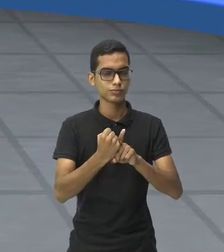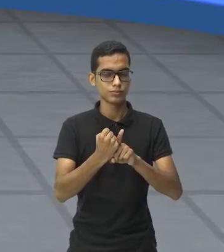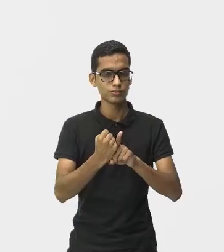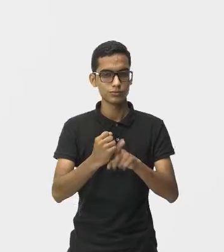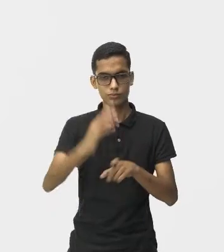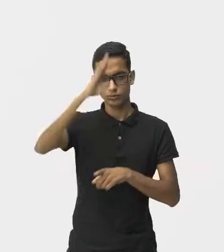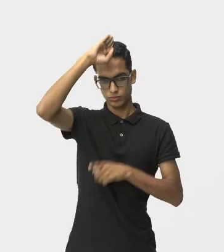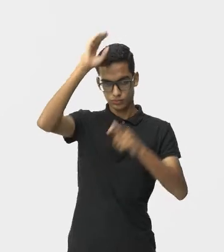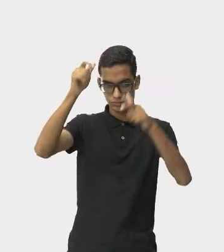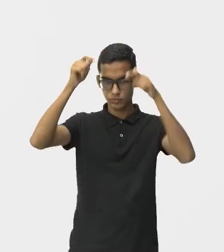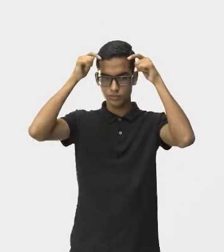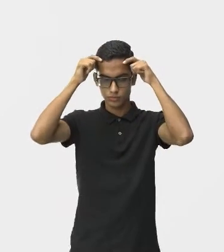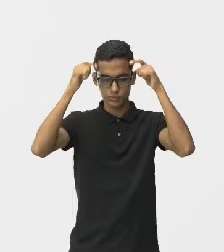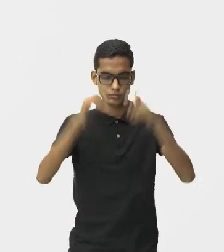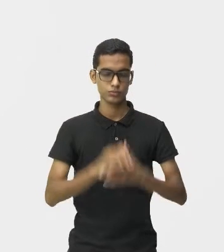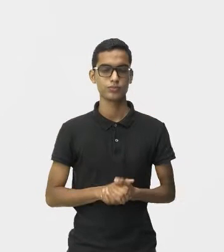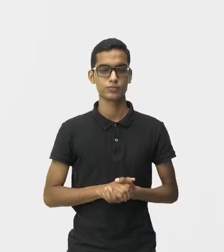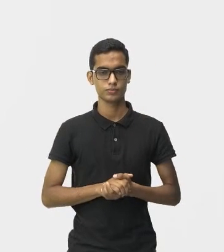Vamos seguir, gente.